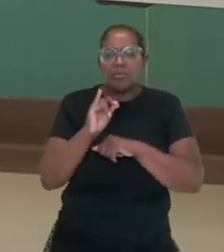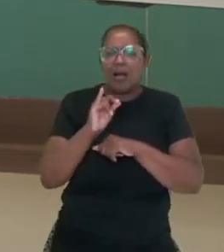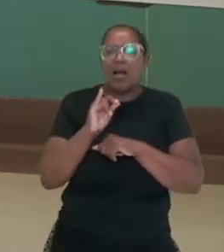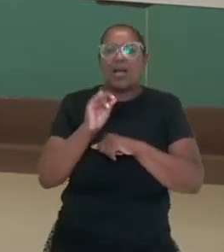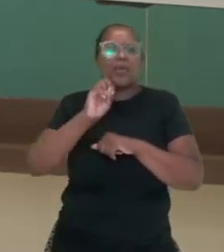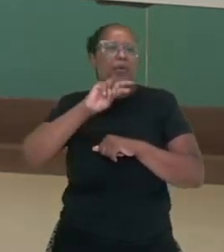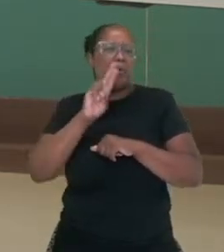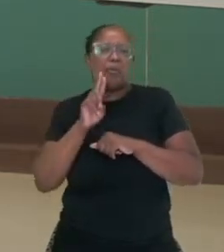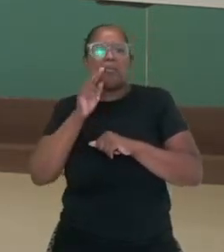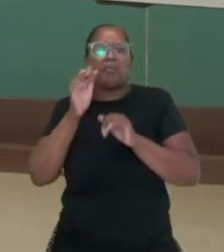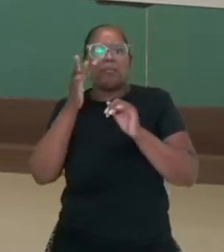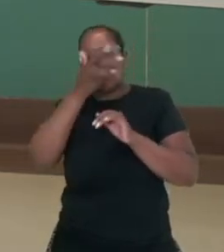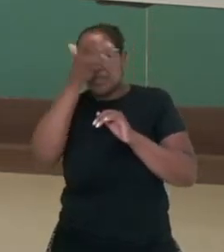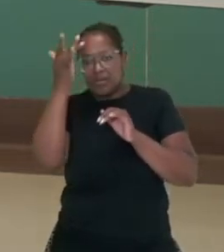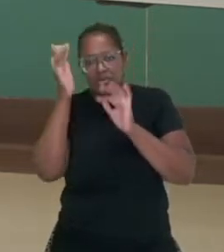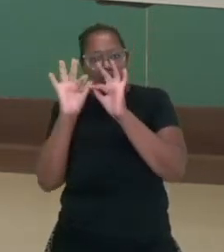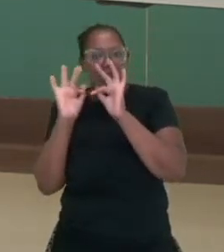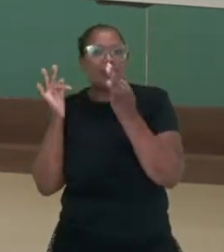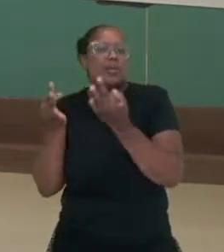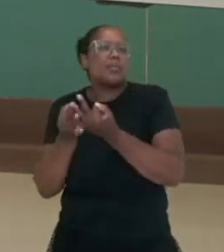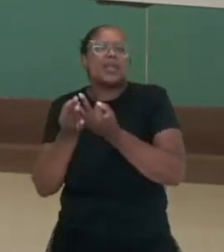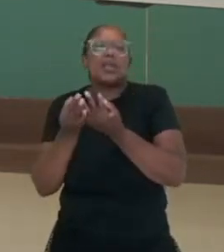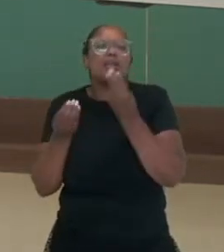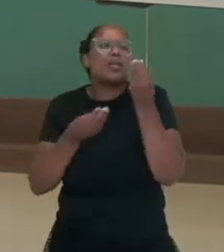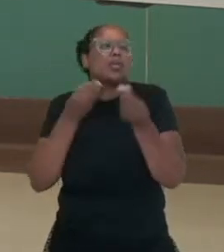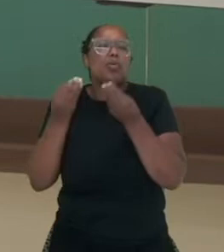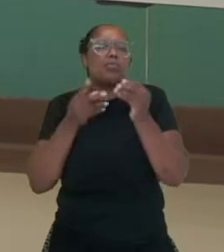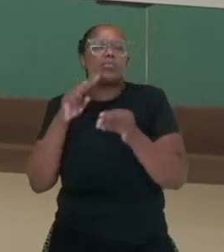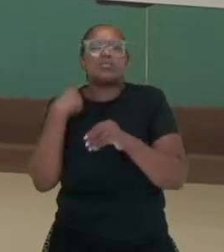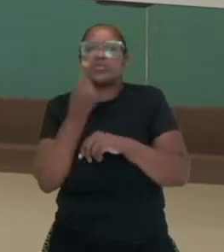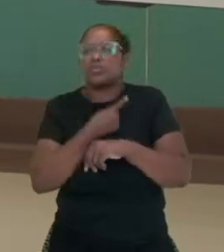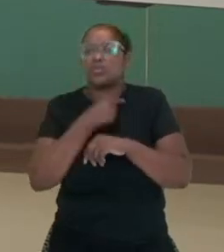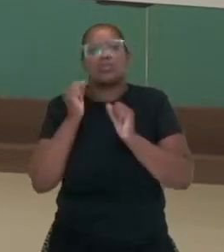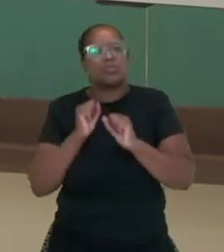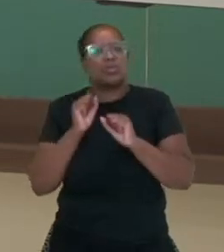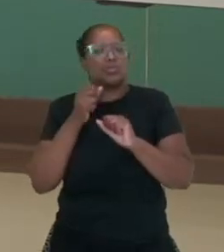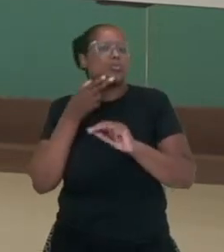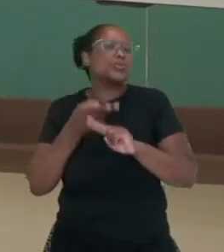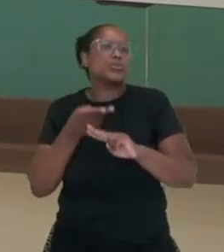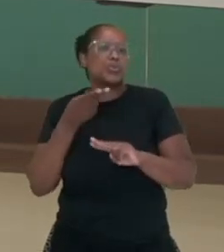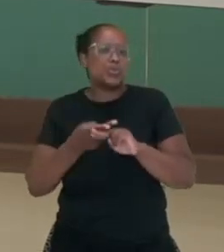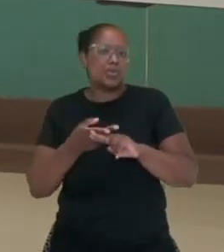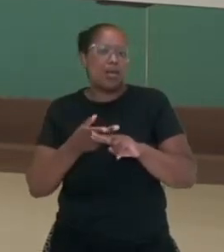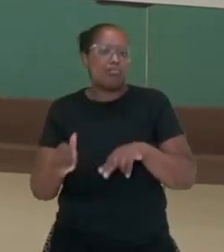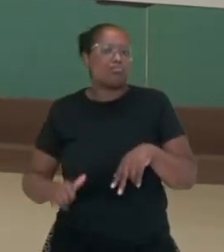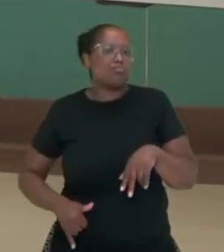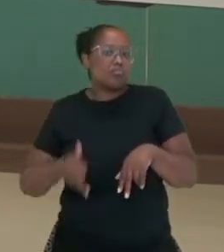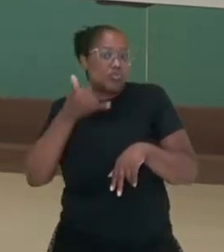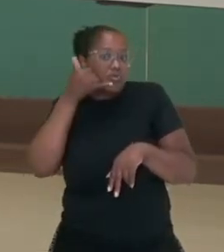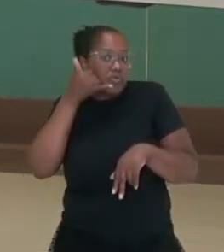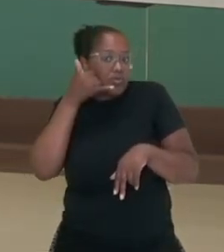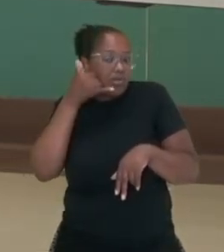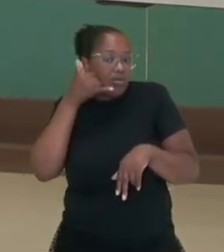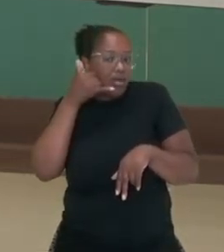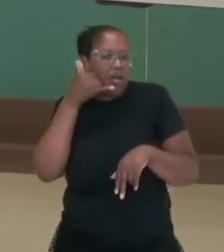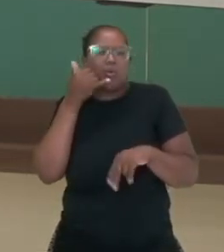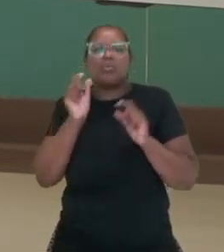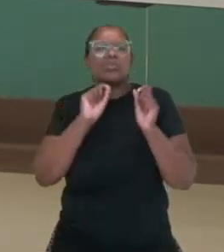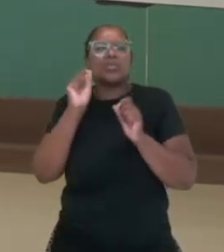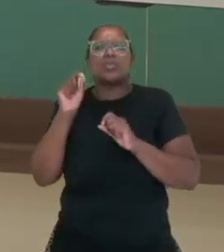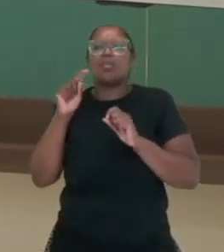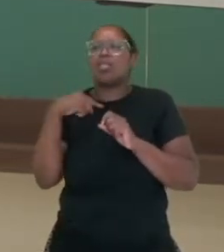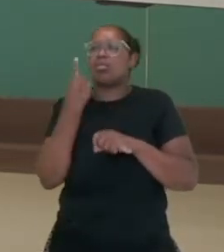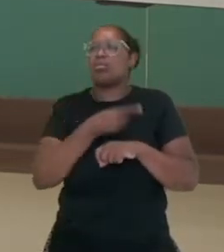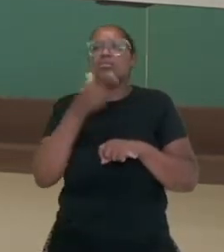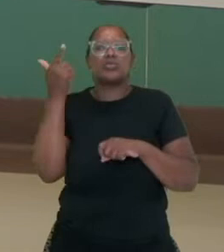sua família? E como que a gente pode utilizar esses dispositivos? O que nós conseguimos